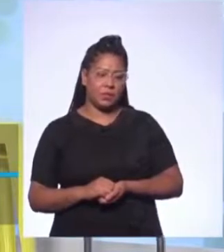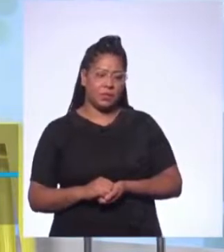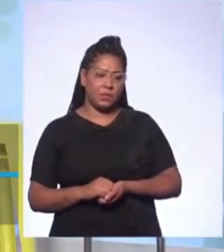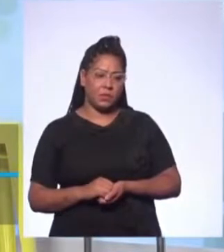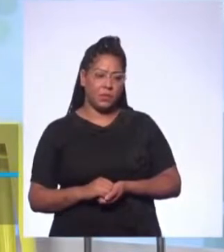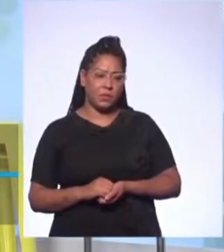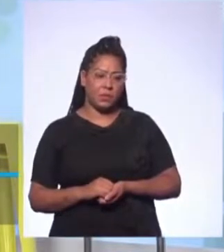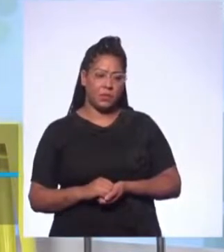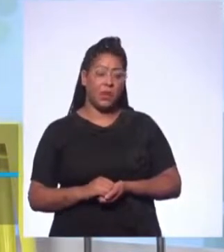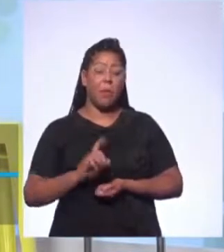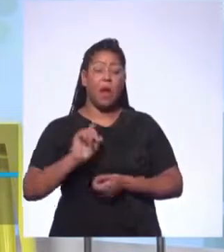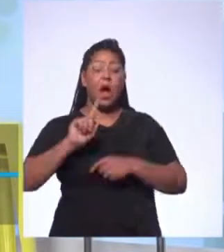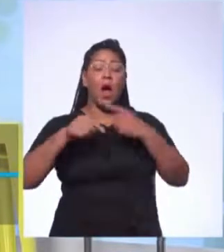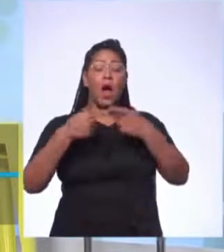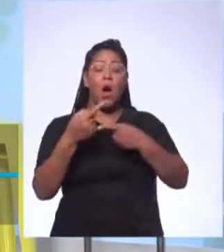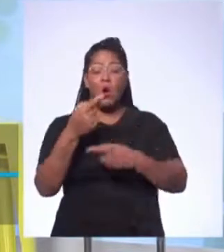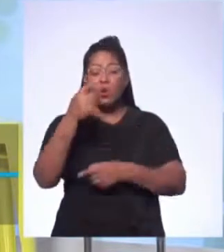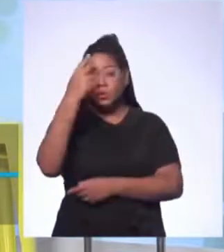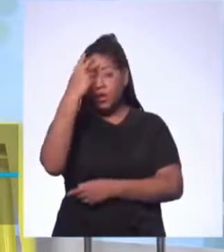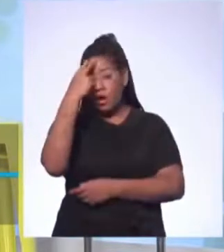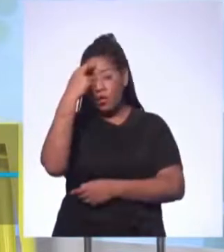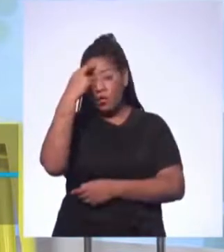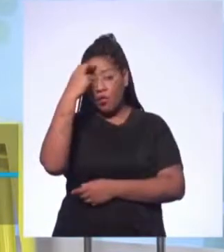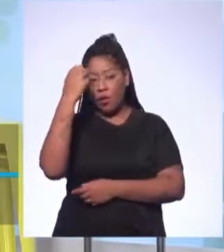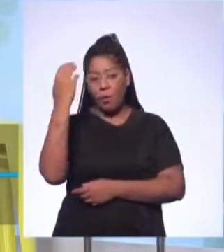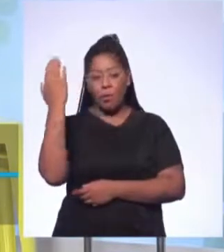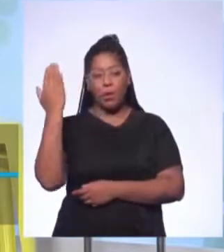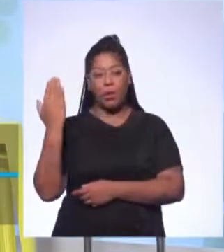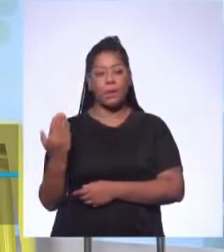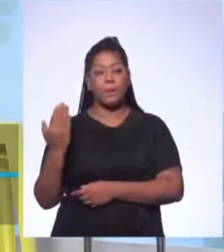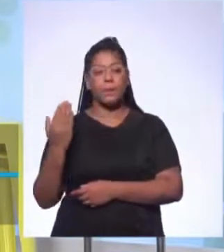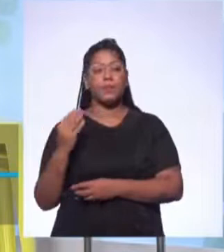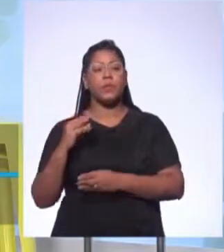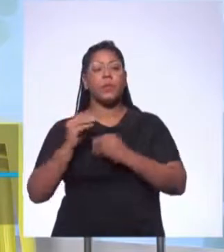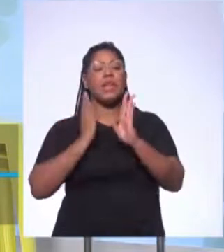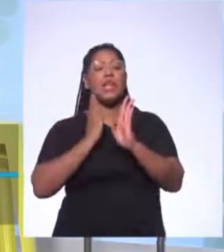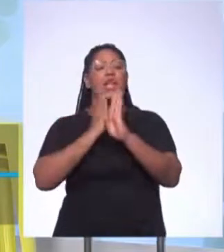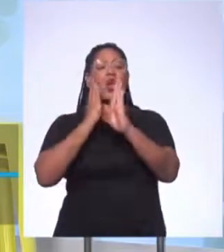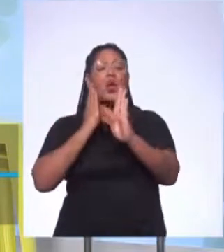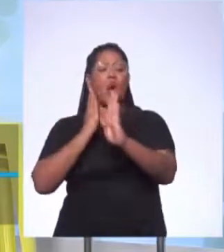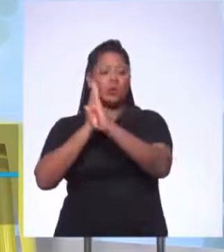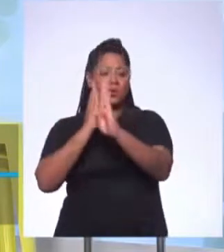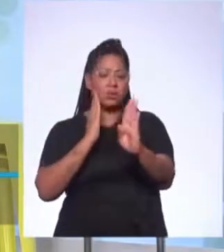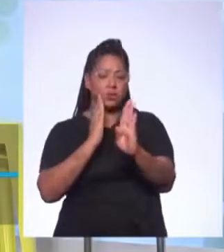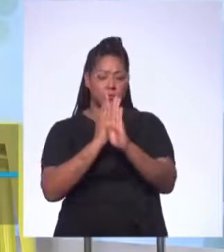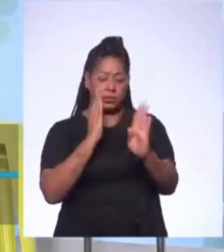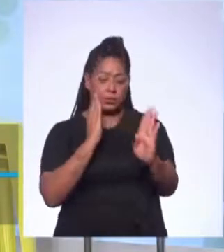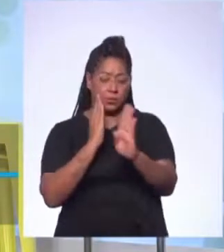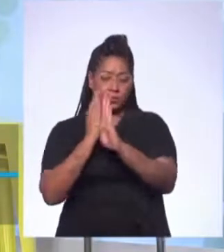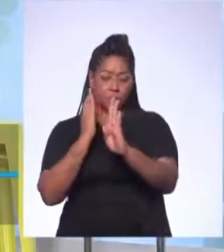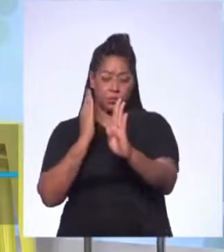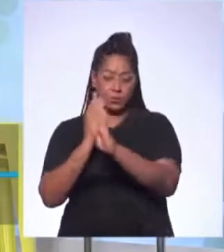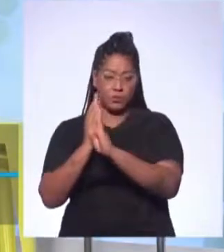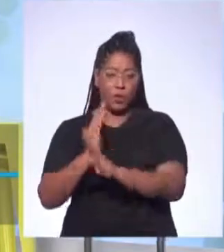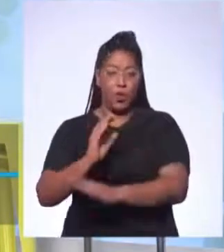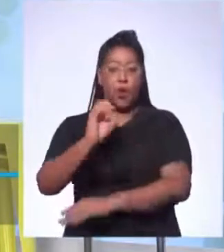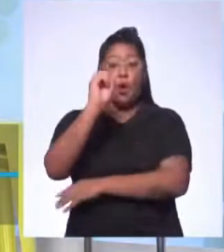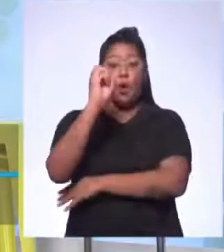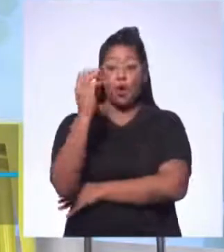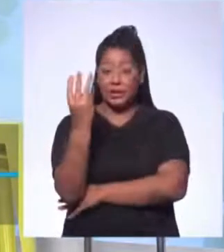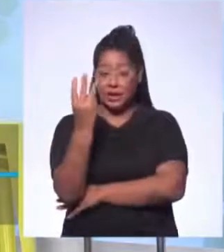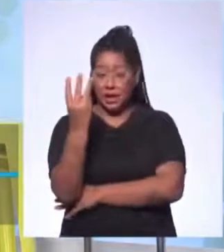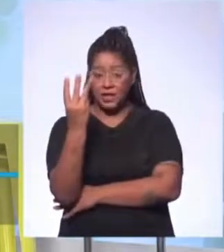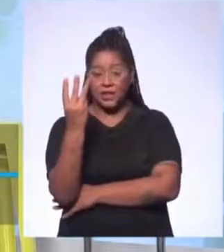fazer uma outra fórmula aqui. O que que acontece? Quando ele se combina, ok, com o O3, ou